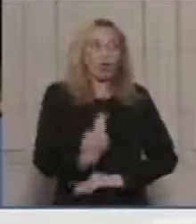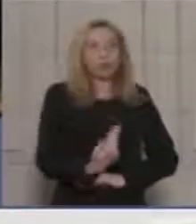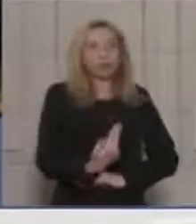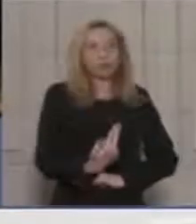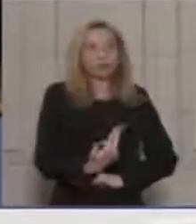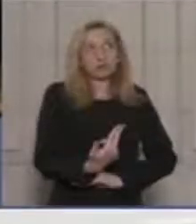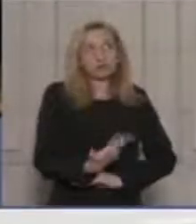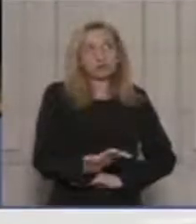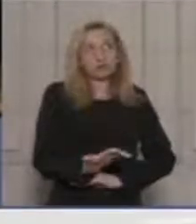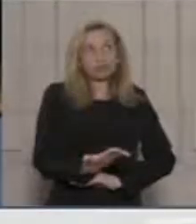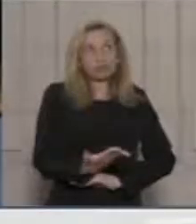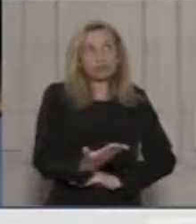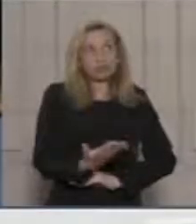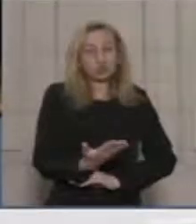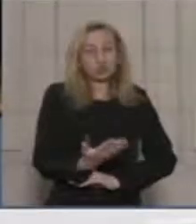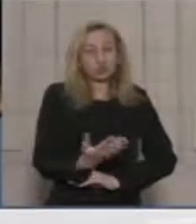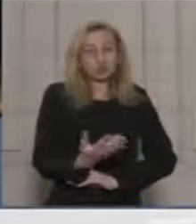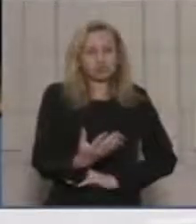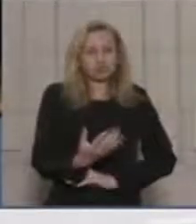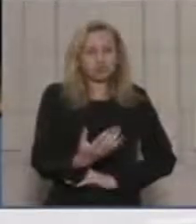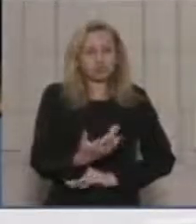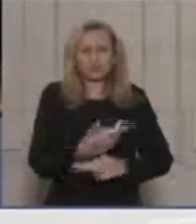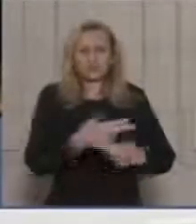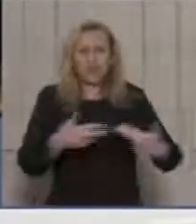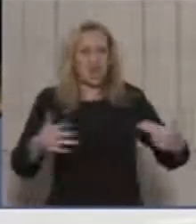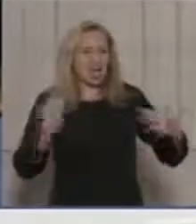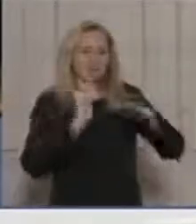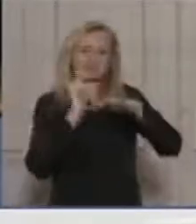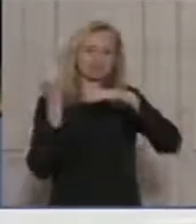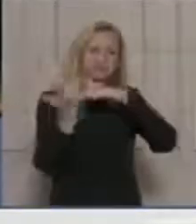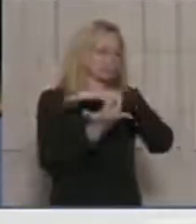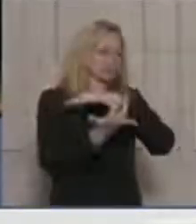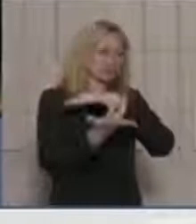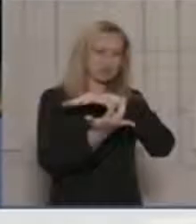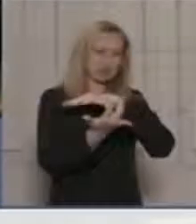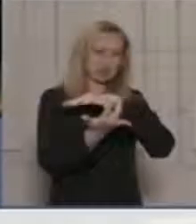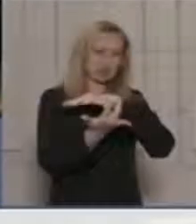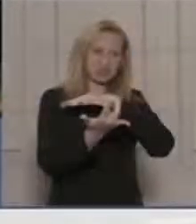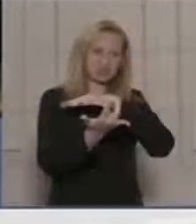seu Twitter, enfim, ou em qualquer outro